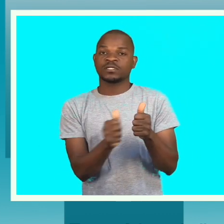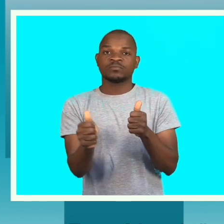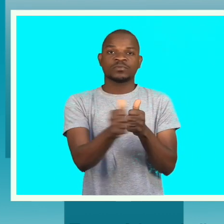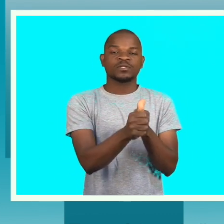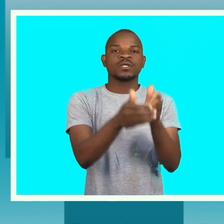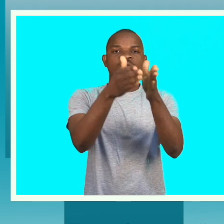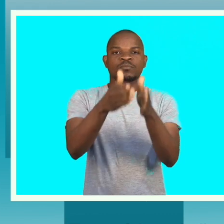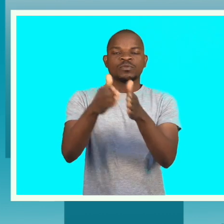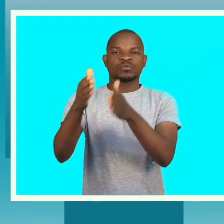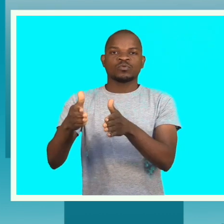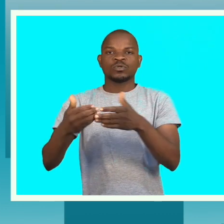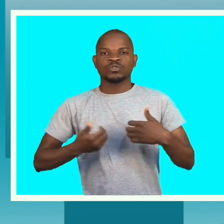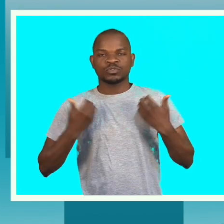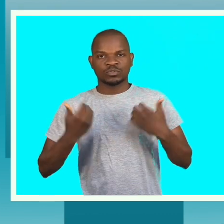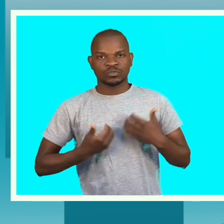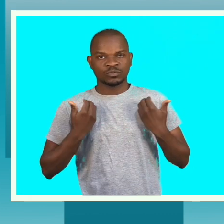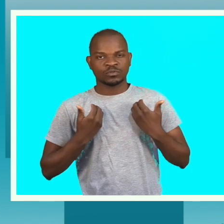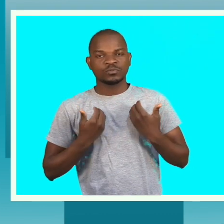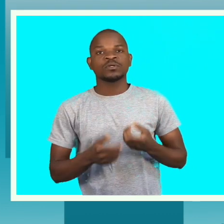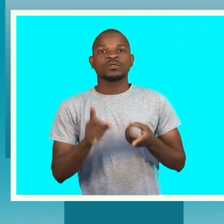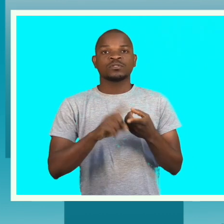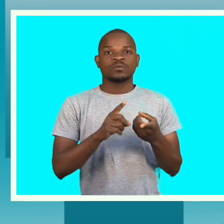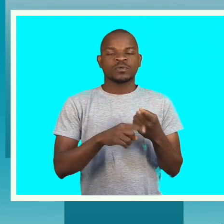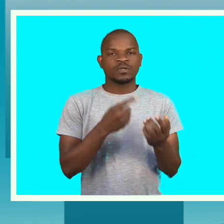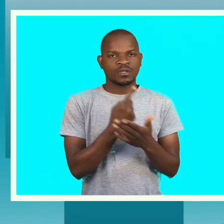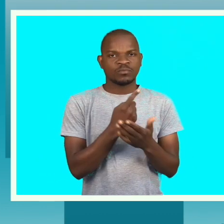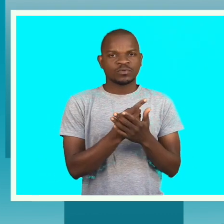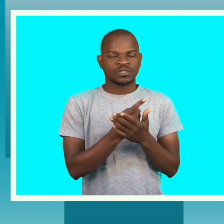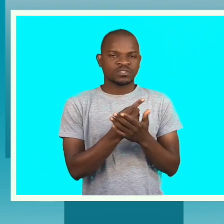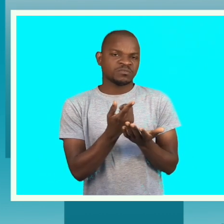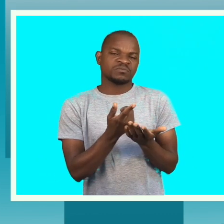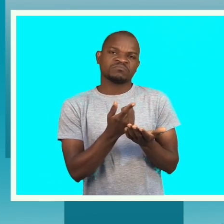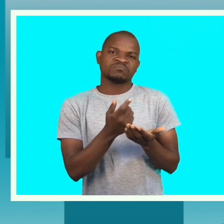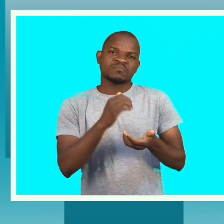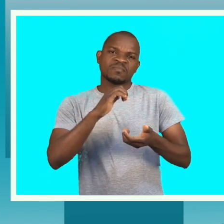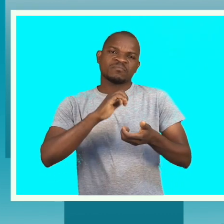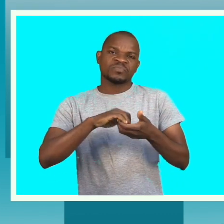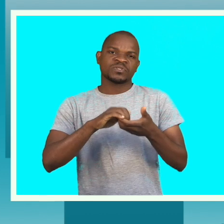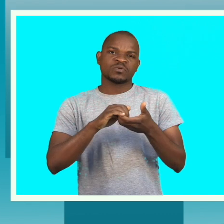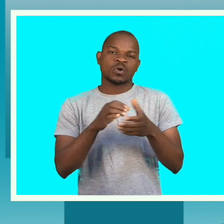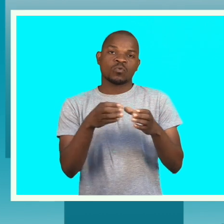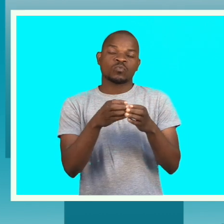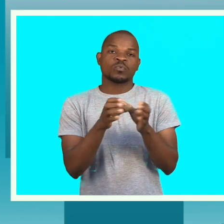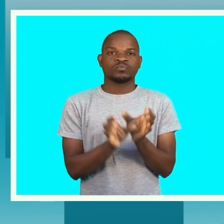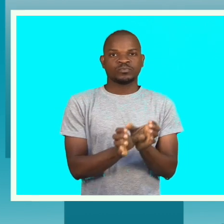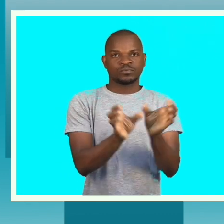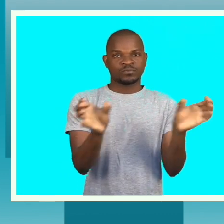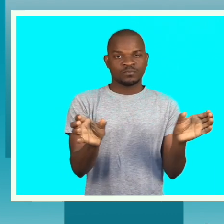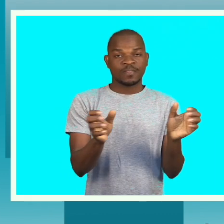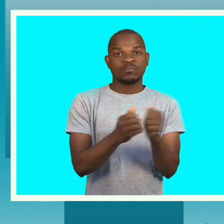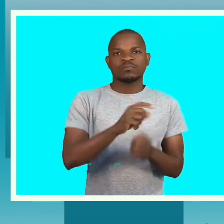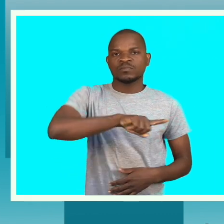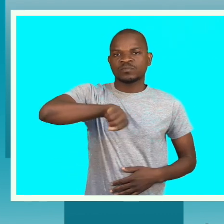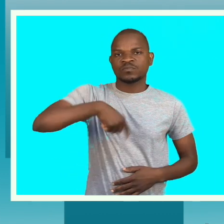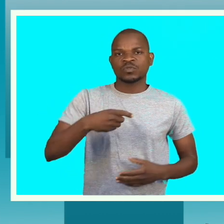camada de jovens, que considera-se uma camada separada desta, mas